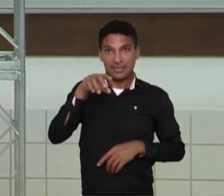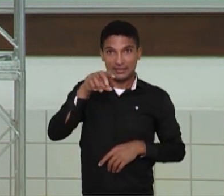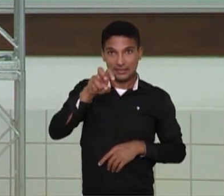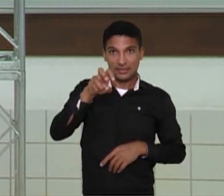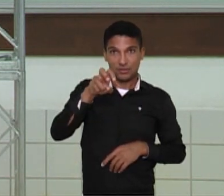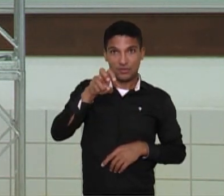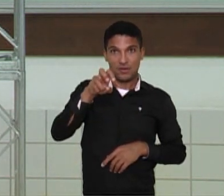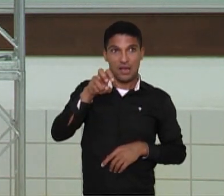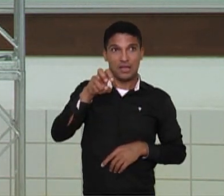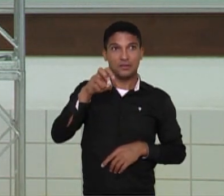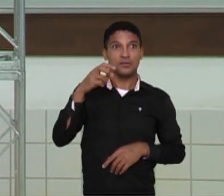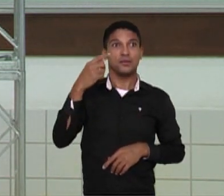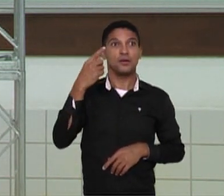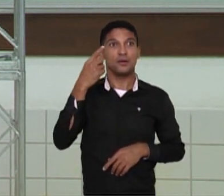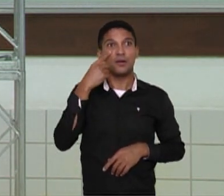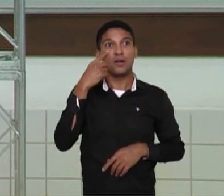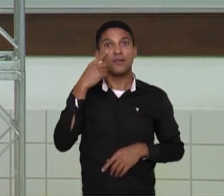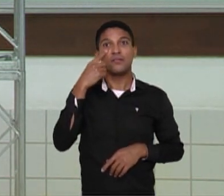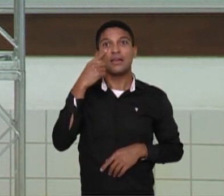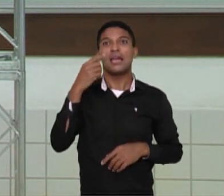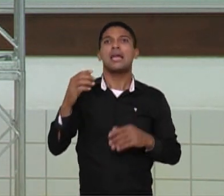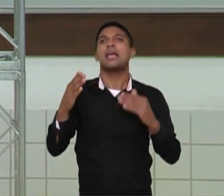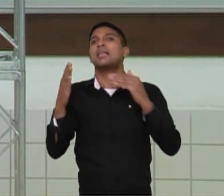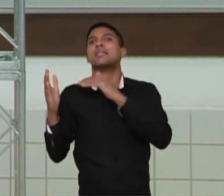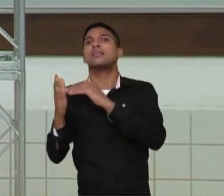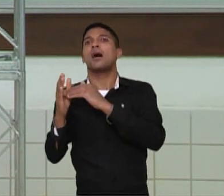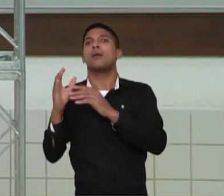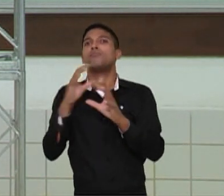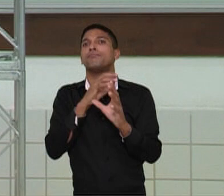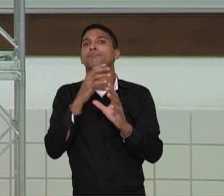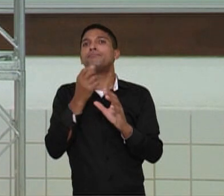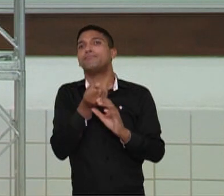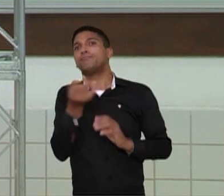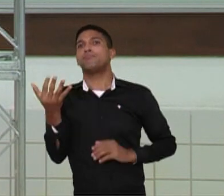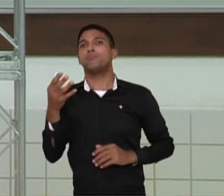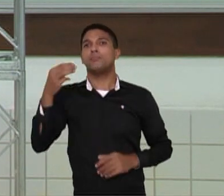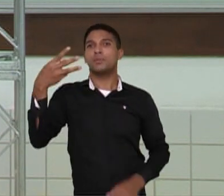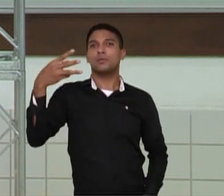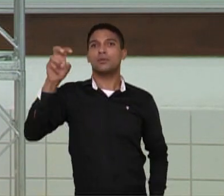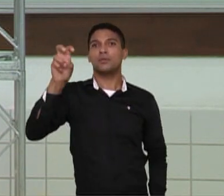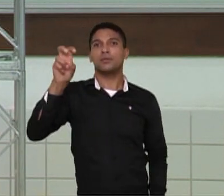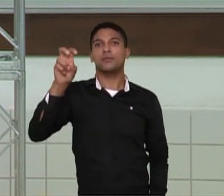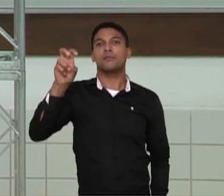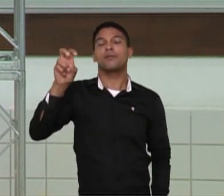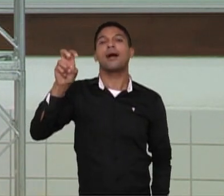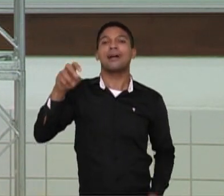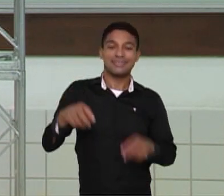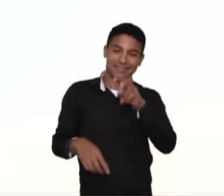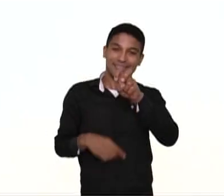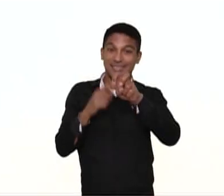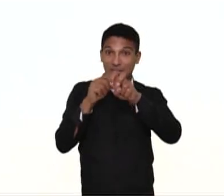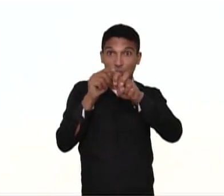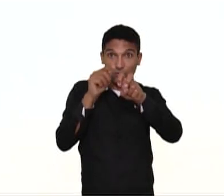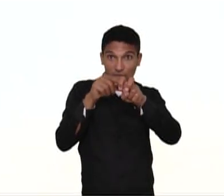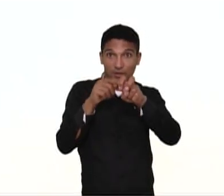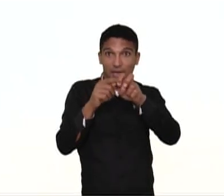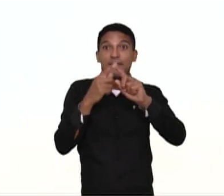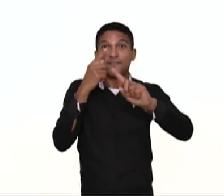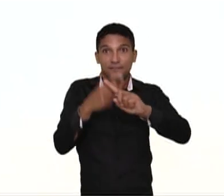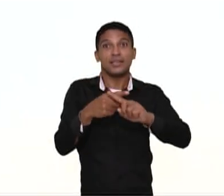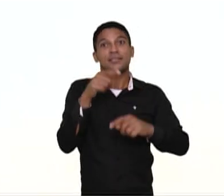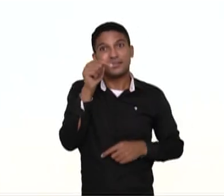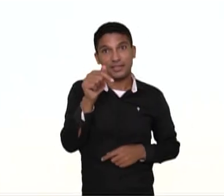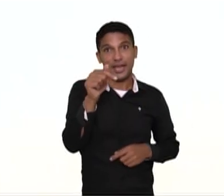teria que multiplicar o 5 para dar 35? Por 7. Multiplica o 2 também por 7. 14/35. Por quanto eu teria